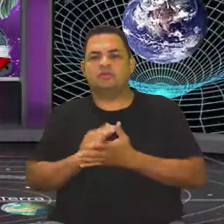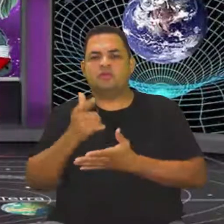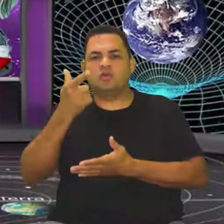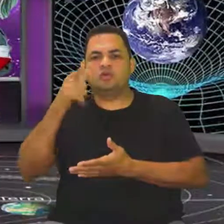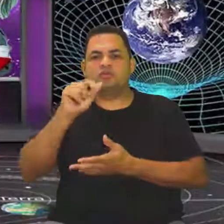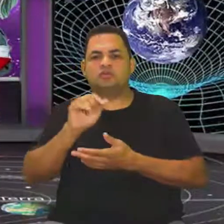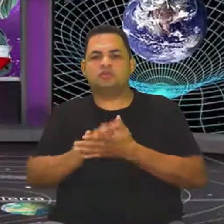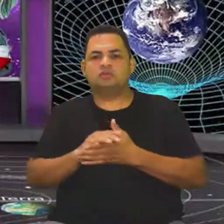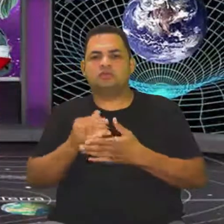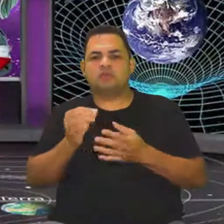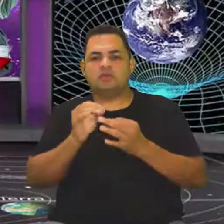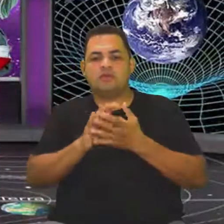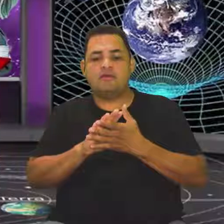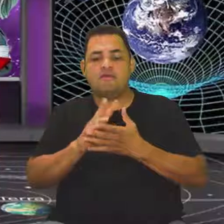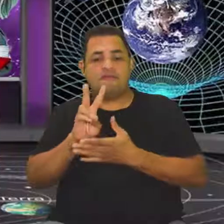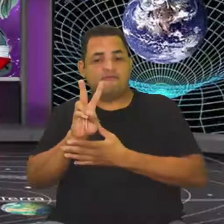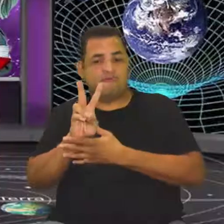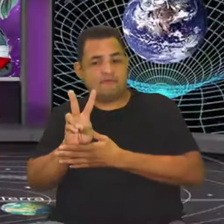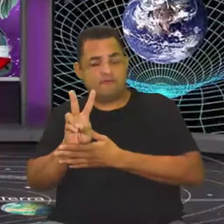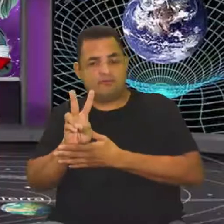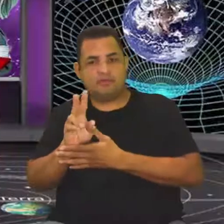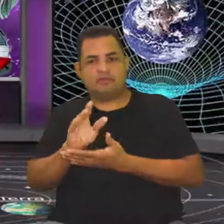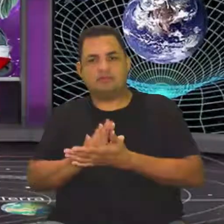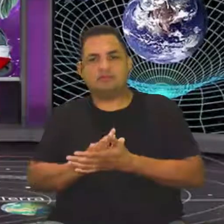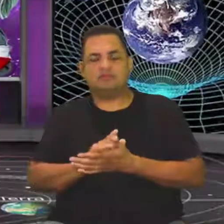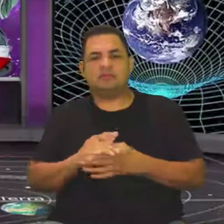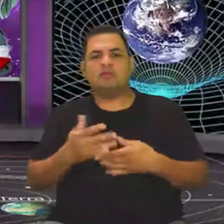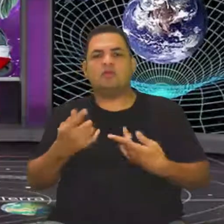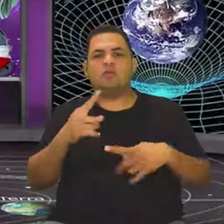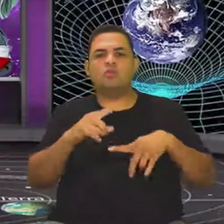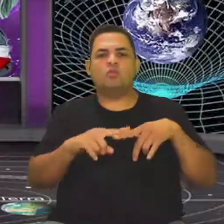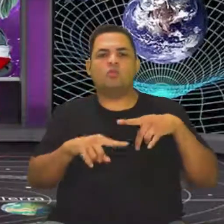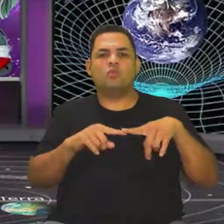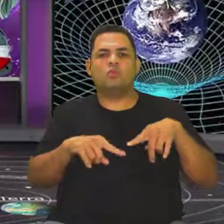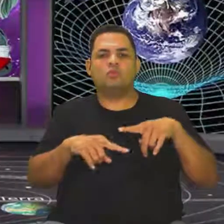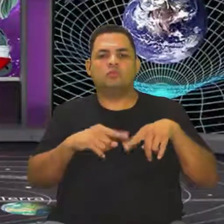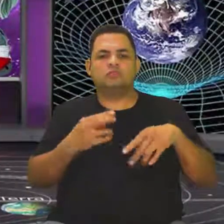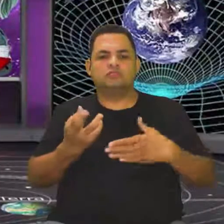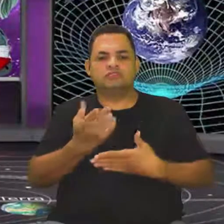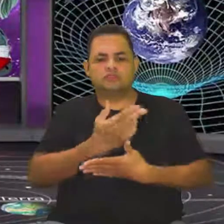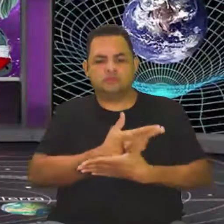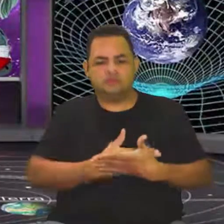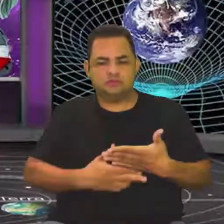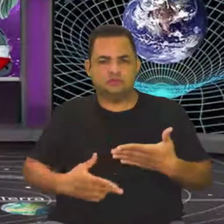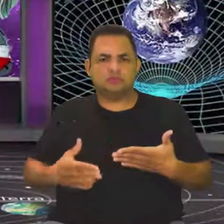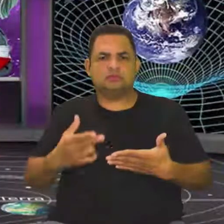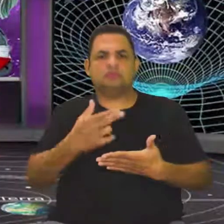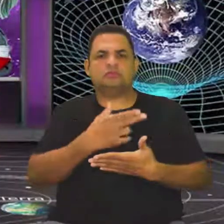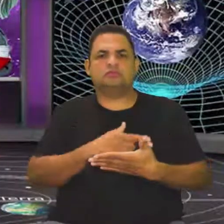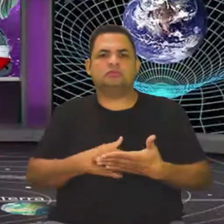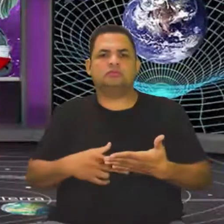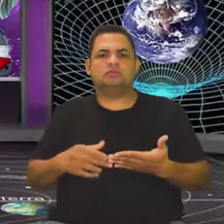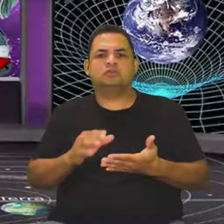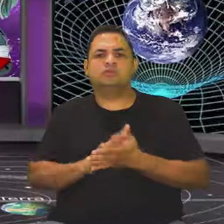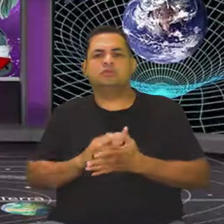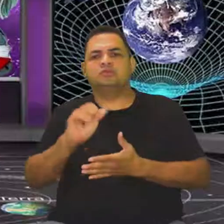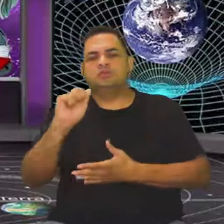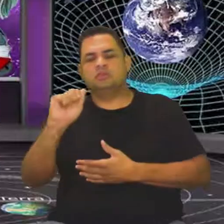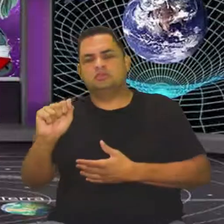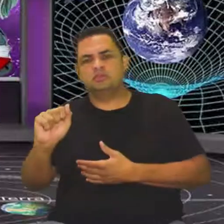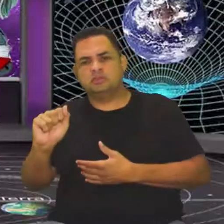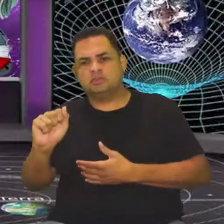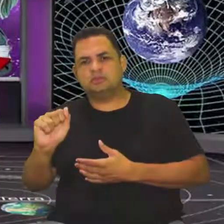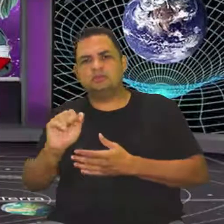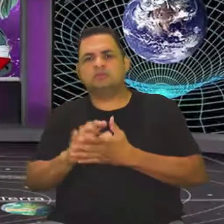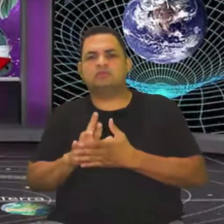a voltagem, certo? Nós vimos lá o multímetro, né, pessoal, que ele serve para fazer também medidas de corrente,